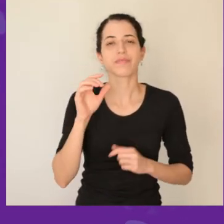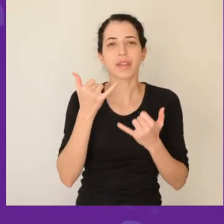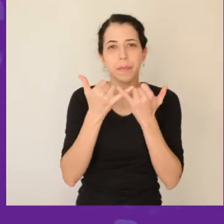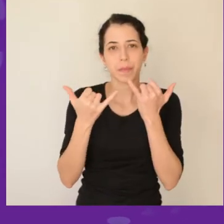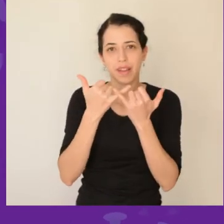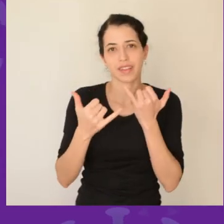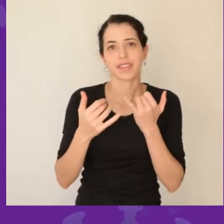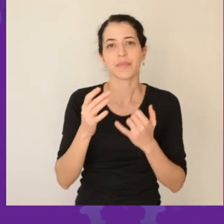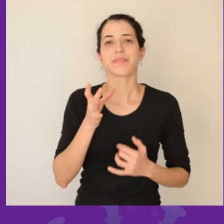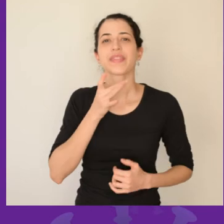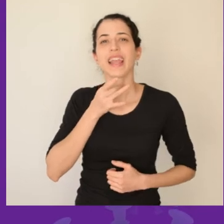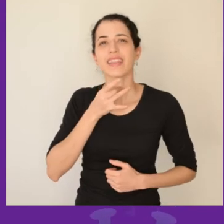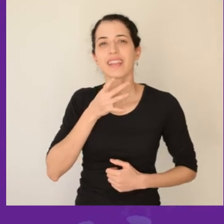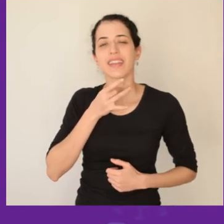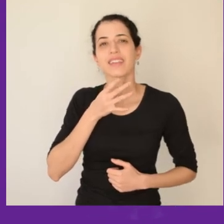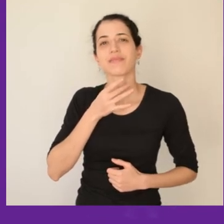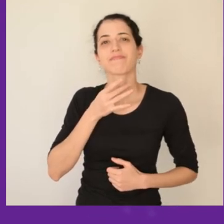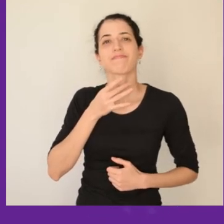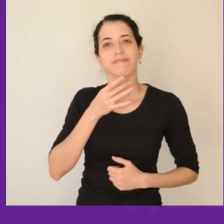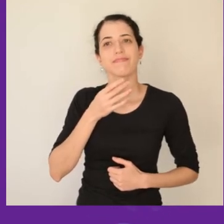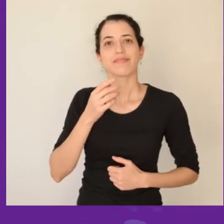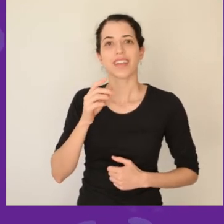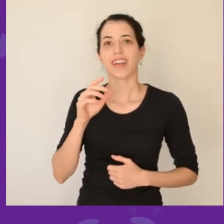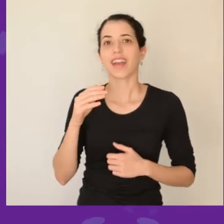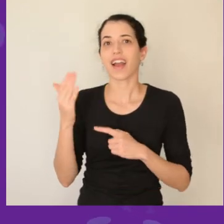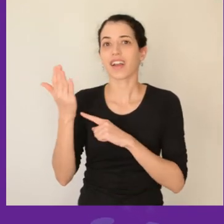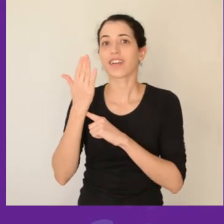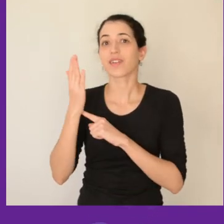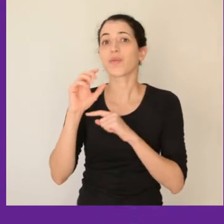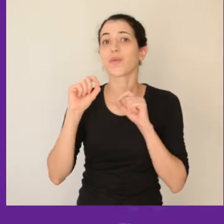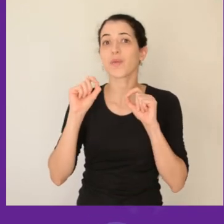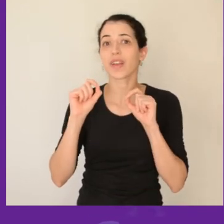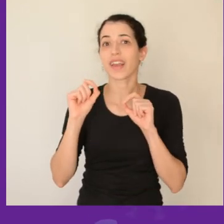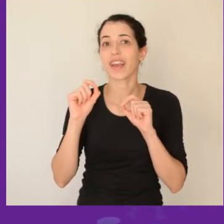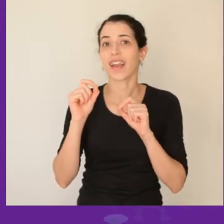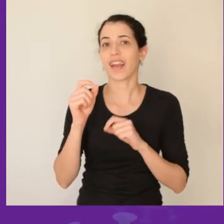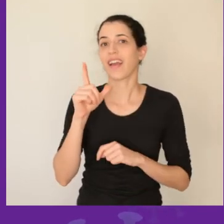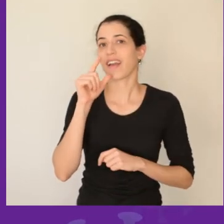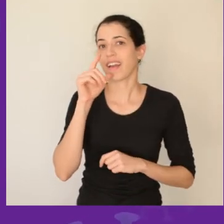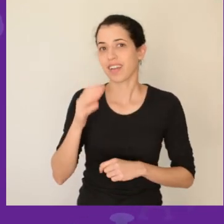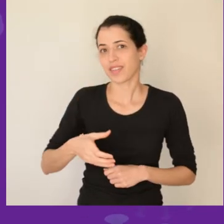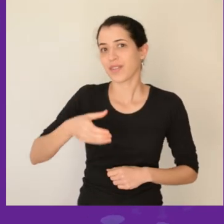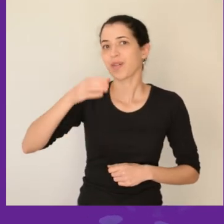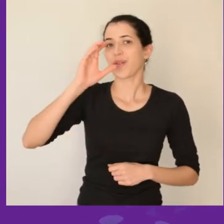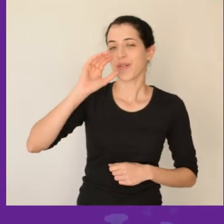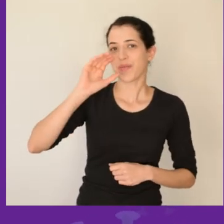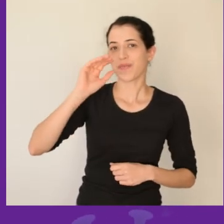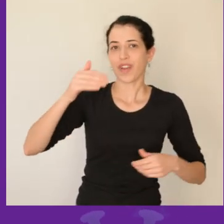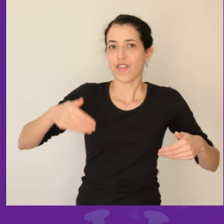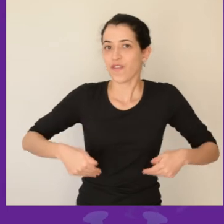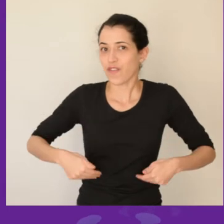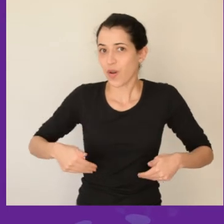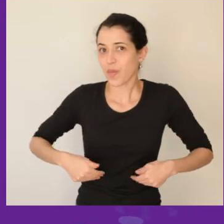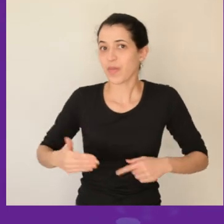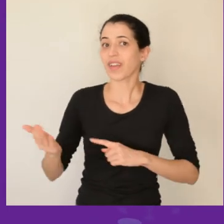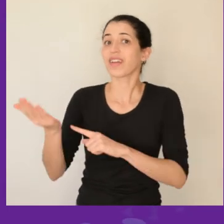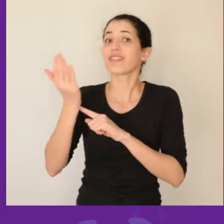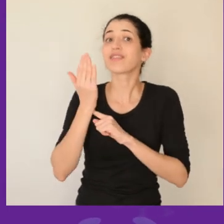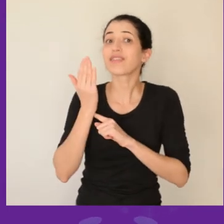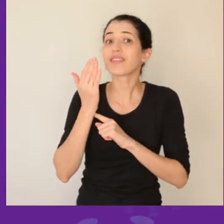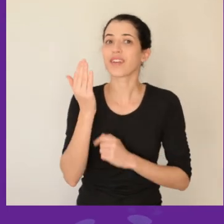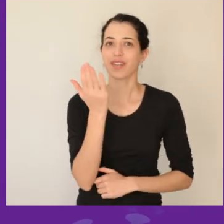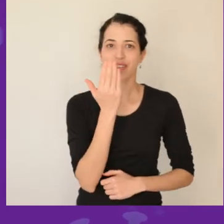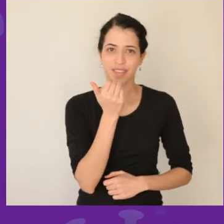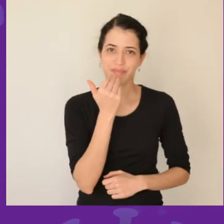desce água para quem tem sede comida para quem tem fome até e o problema se resolva e eu não